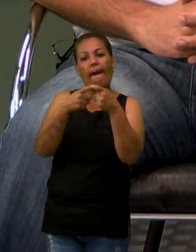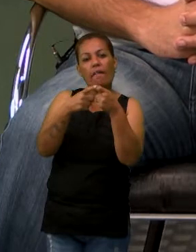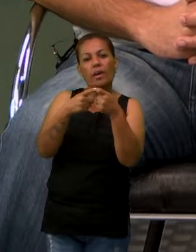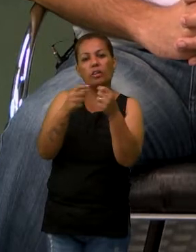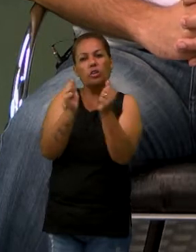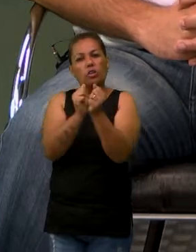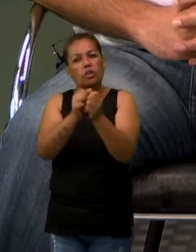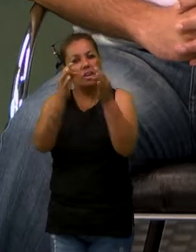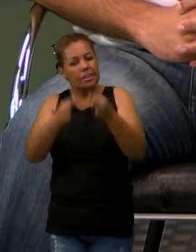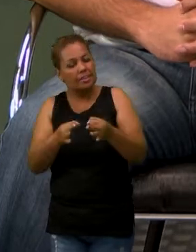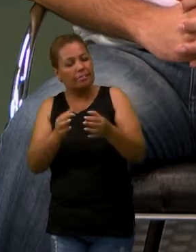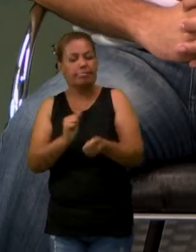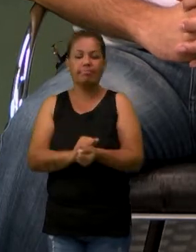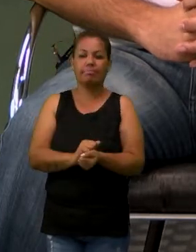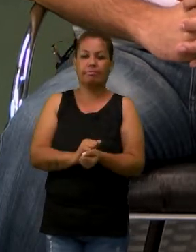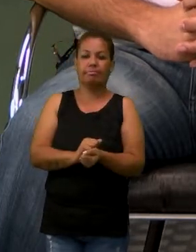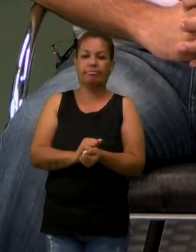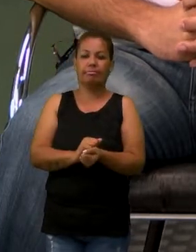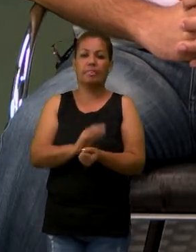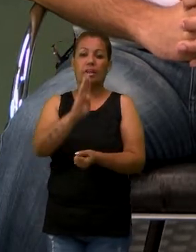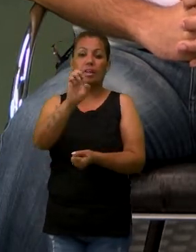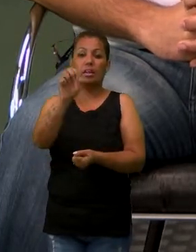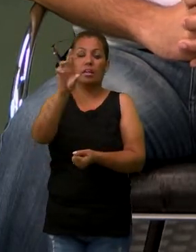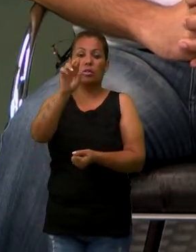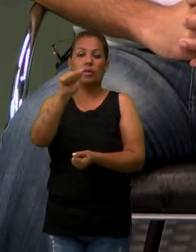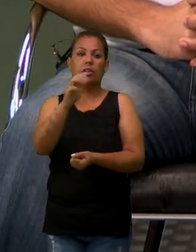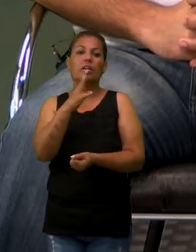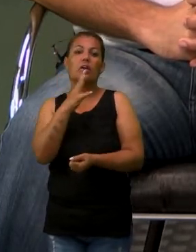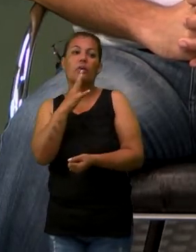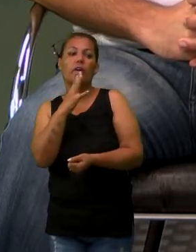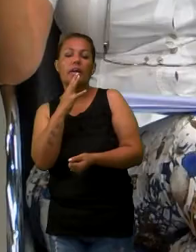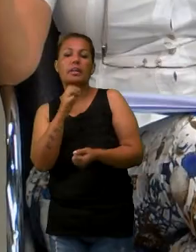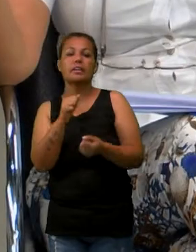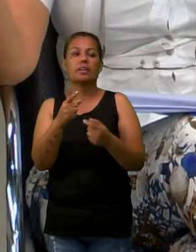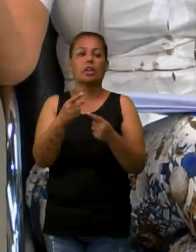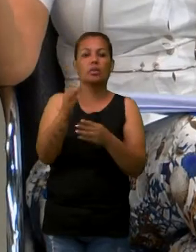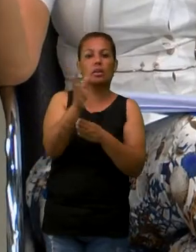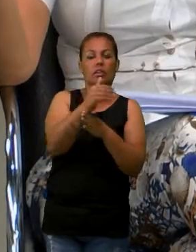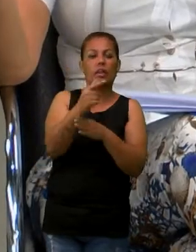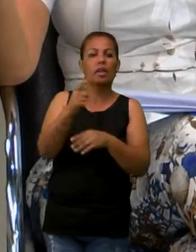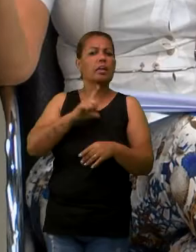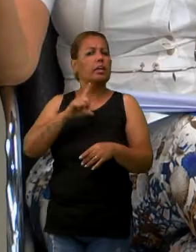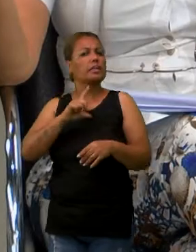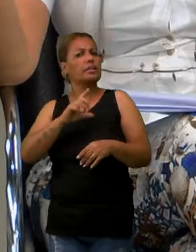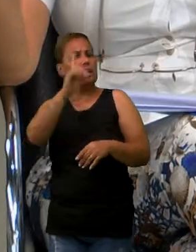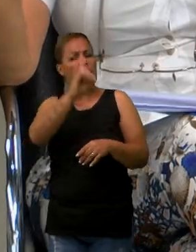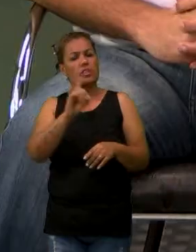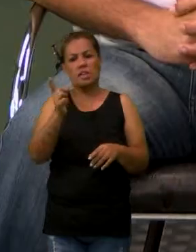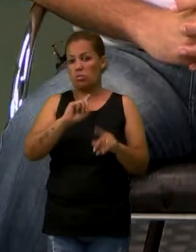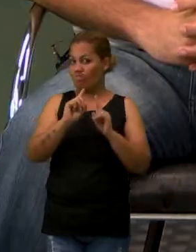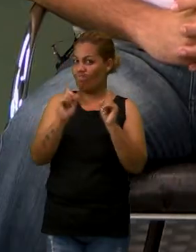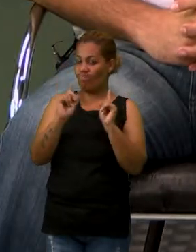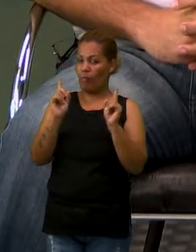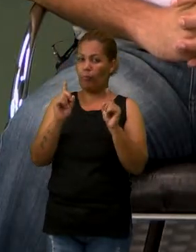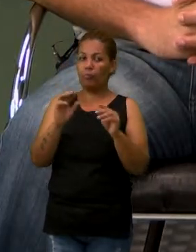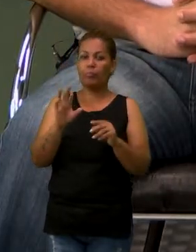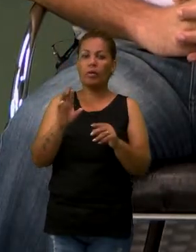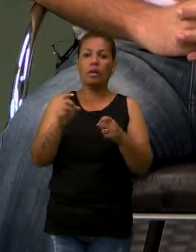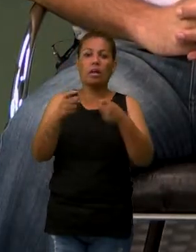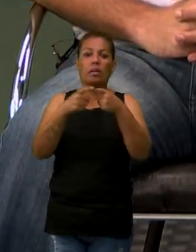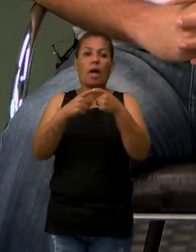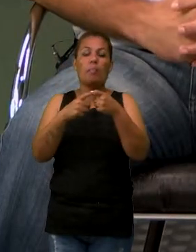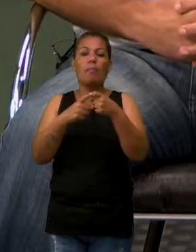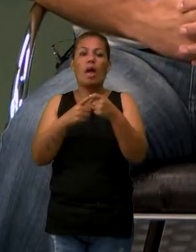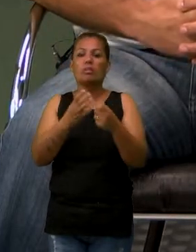aí deu certinho com a gente sabia abrir até conheceu renato caso da venda não não não o renato é médico veterinário